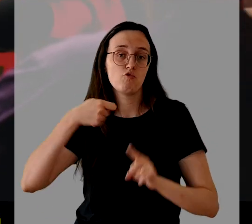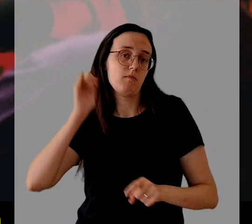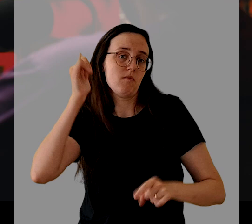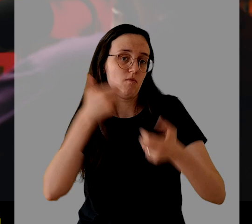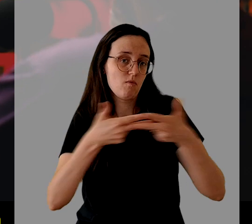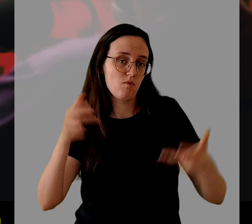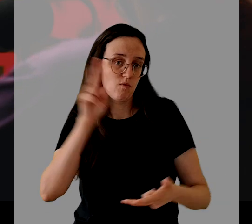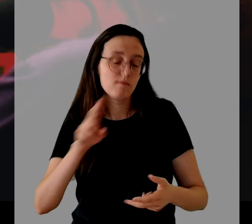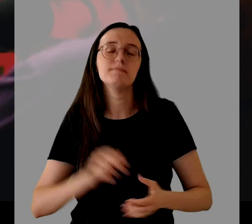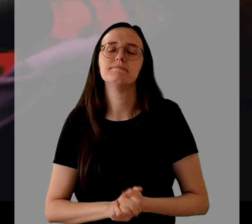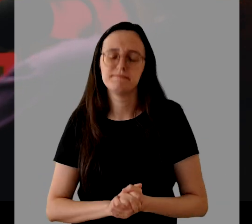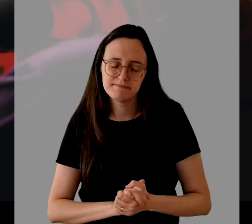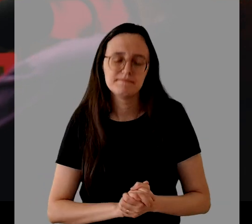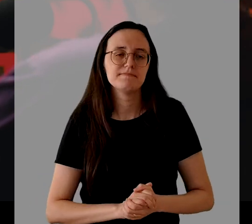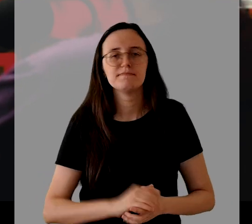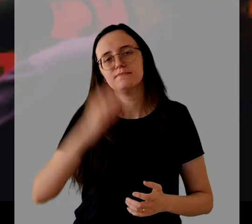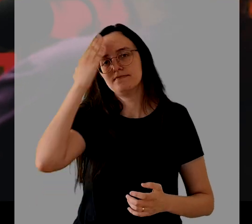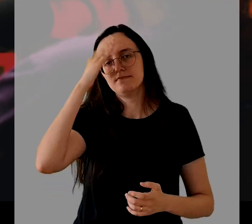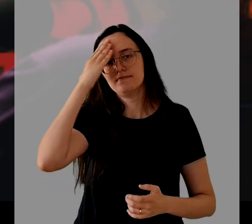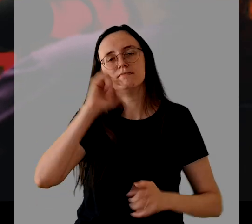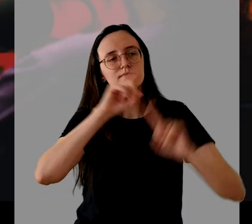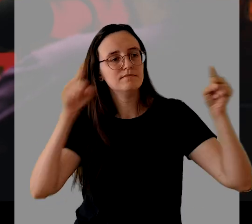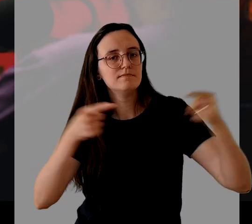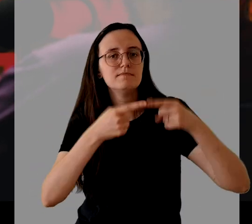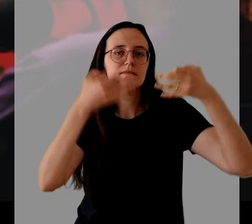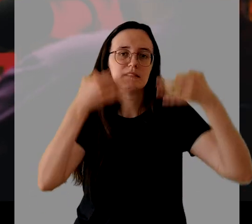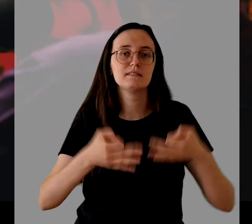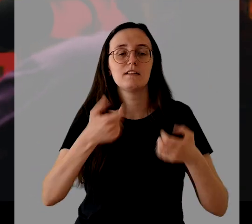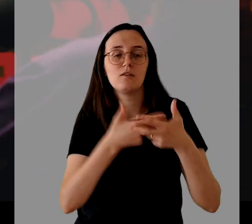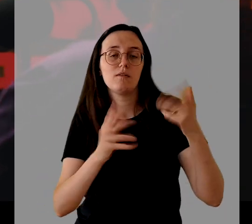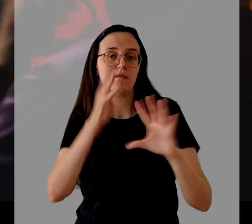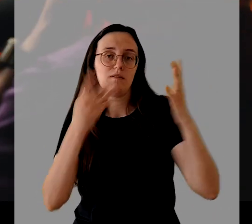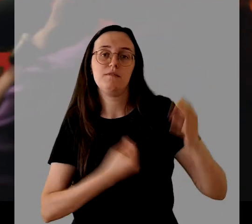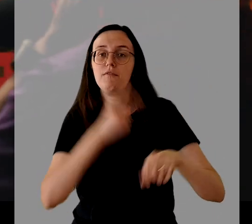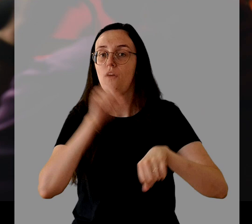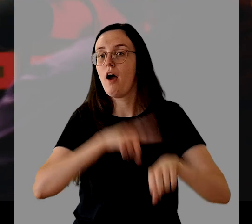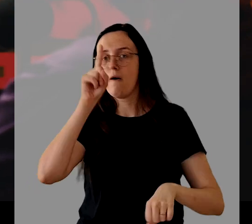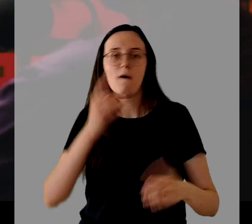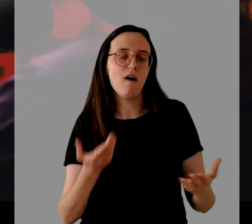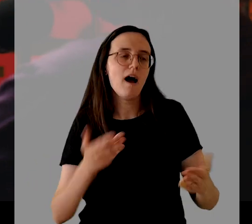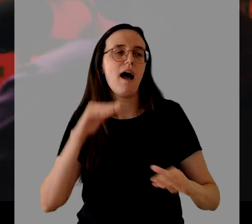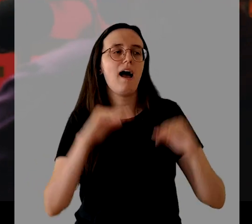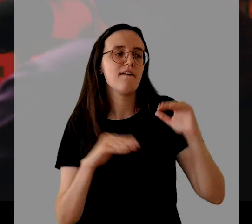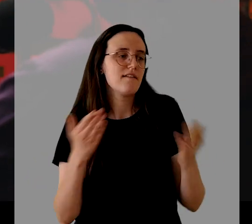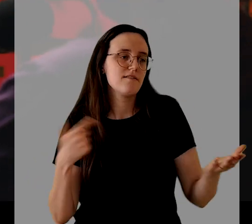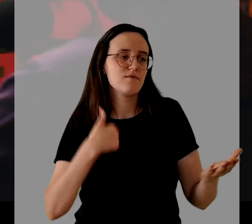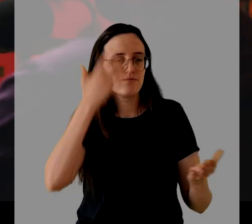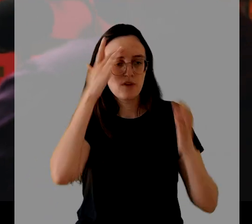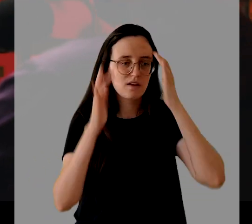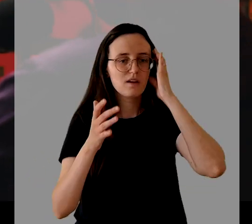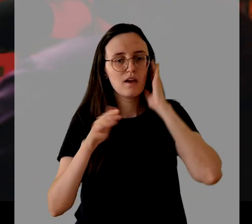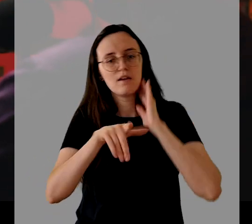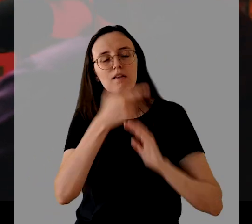também para essa questão narrativa também, né? Para entender se está condizendo com o que está acontecendo ali na hora, né? Às vezes,